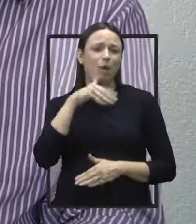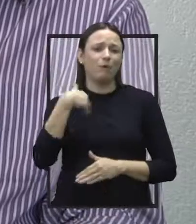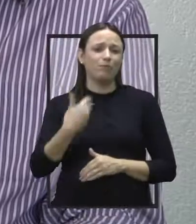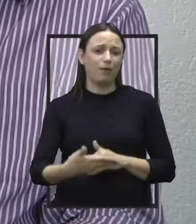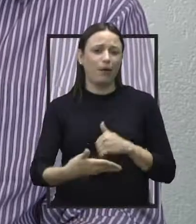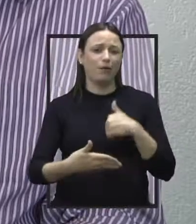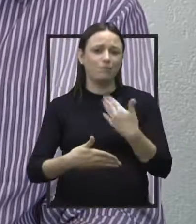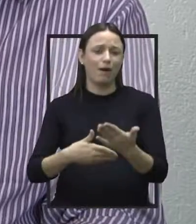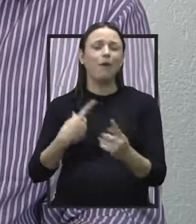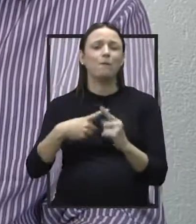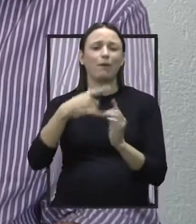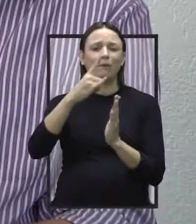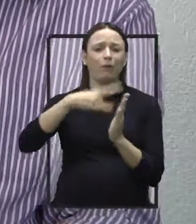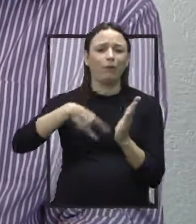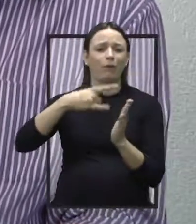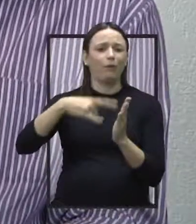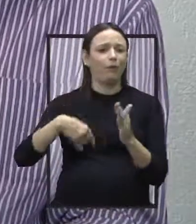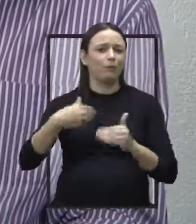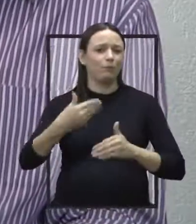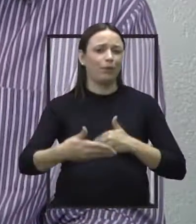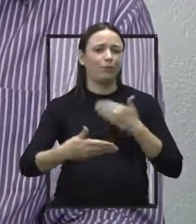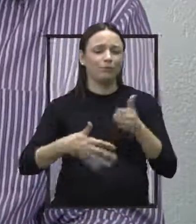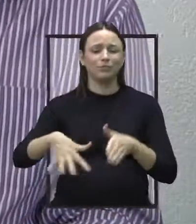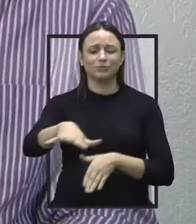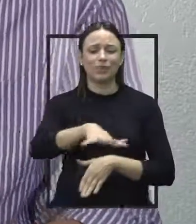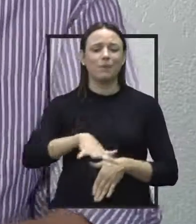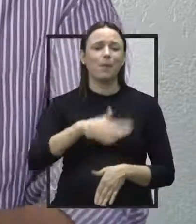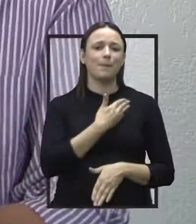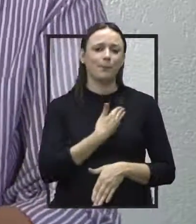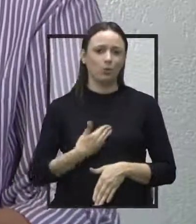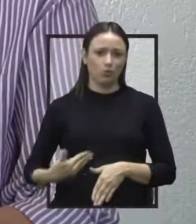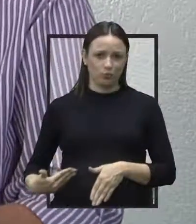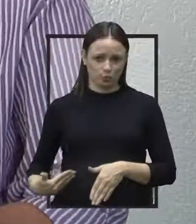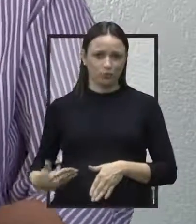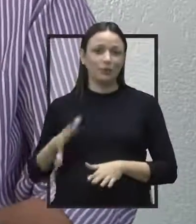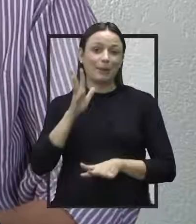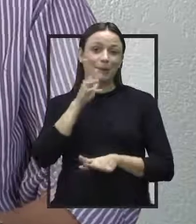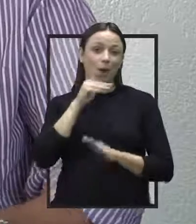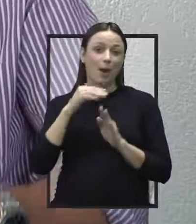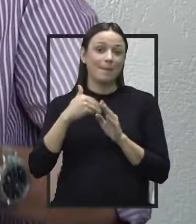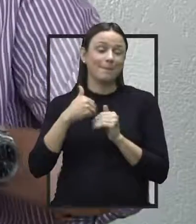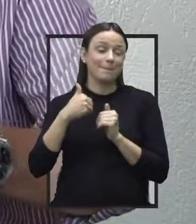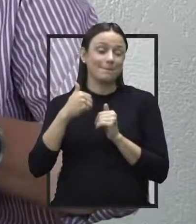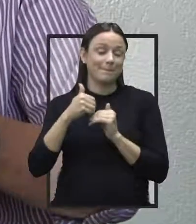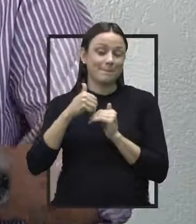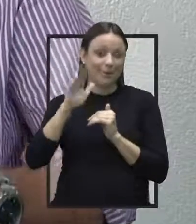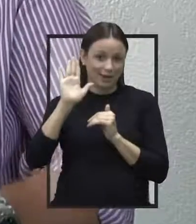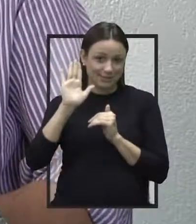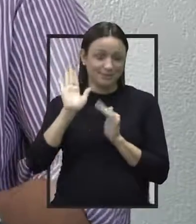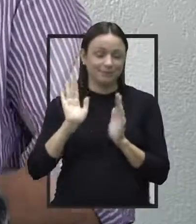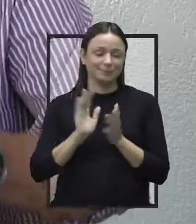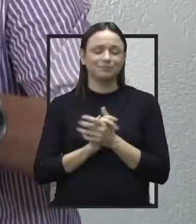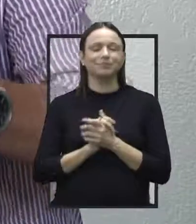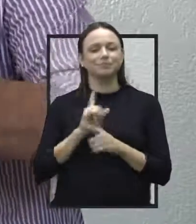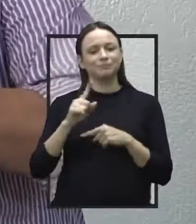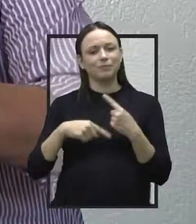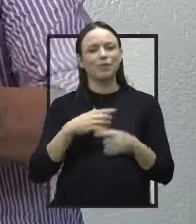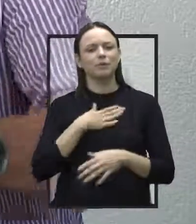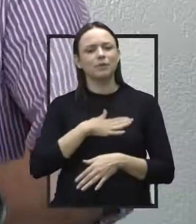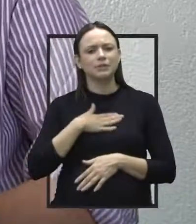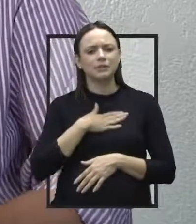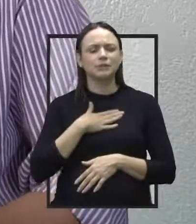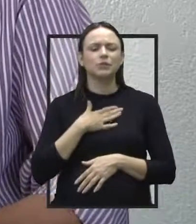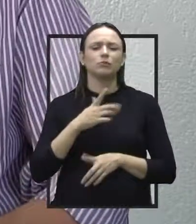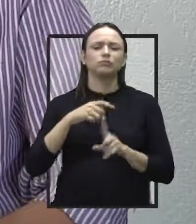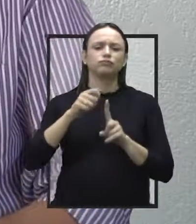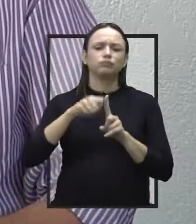tramitando no setor público do que no setor privado. E nós tivemos a grata satisfação, depois desses